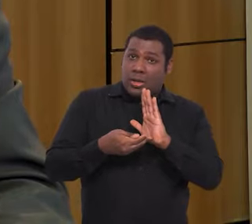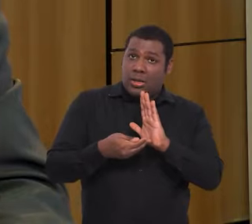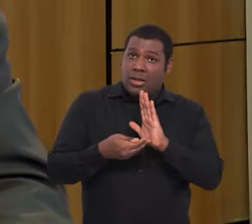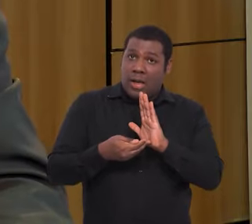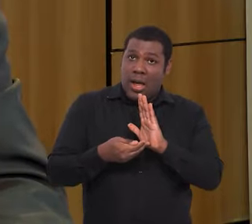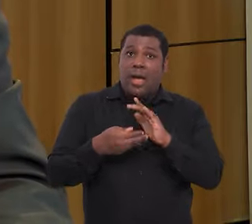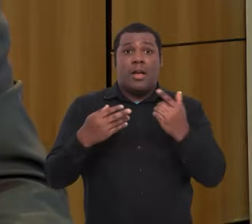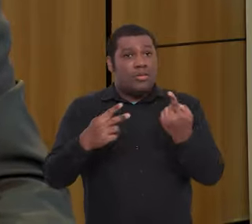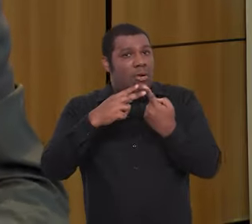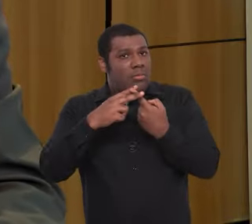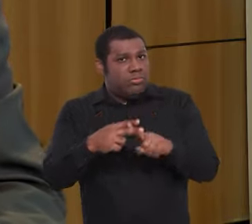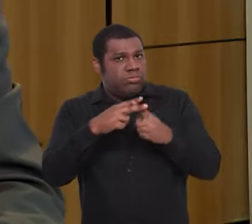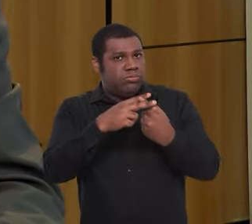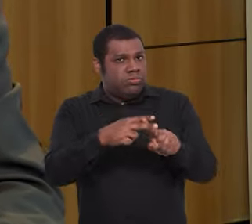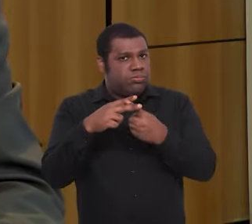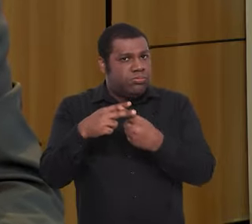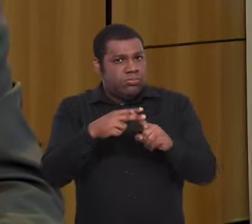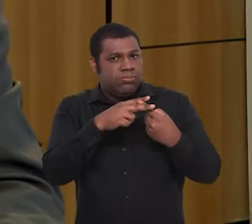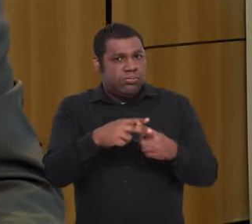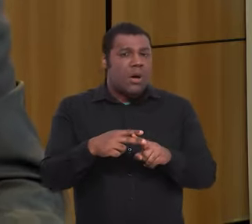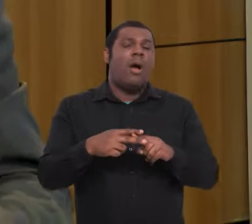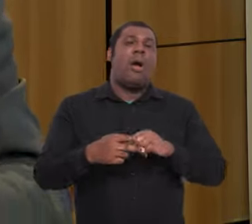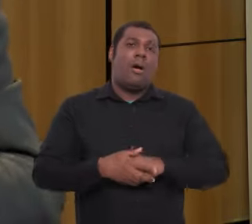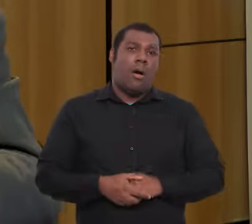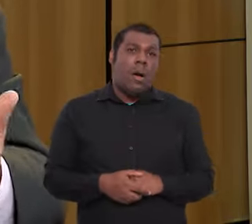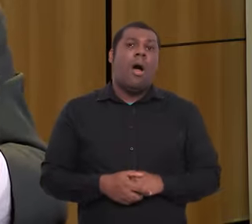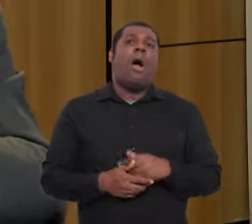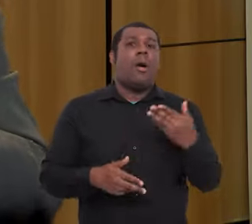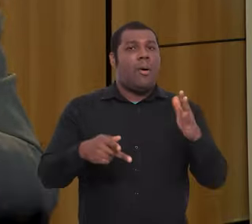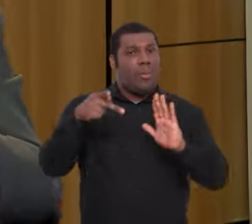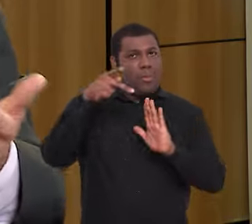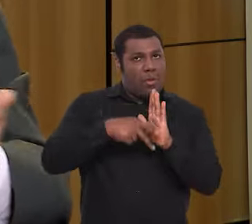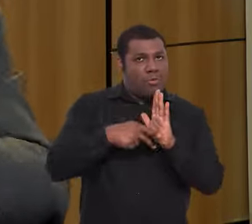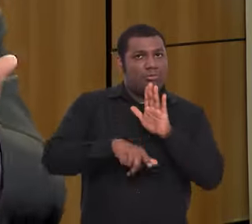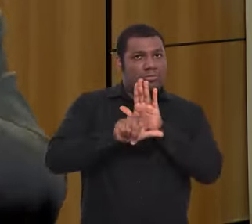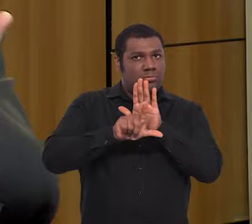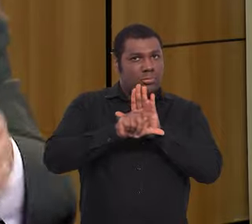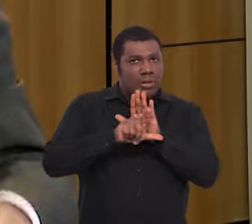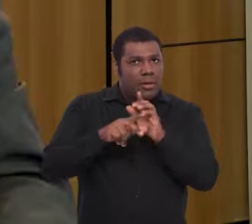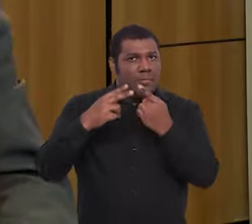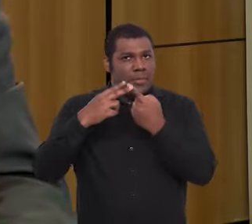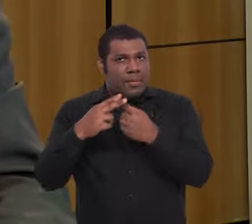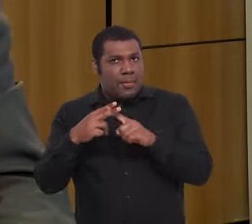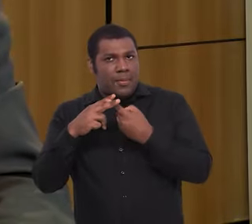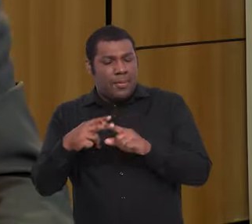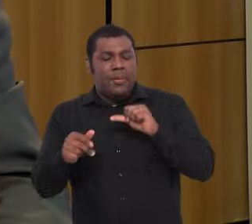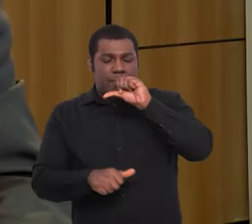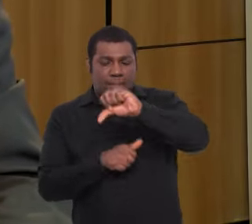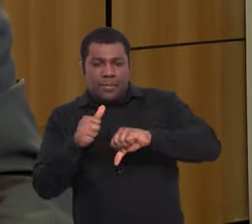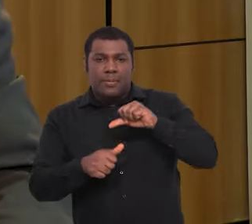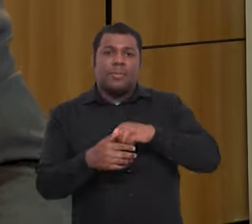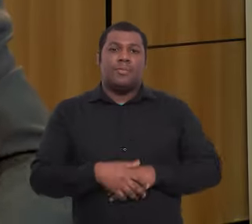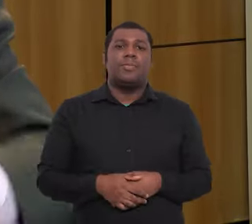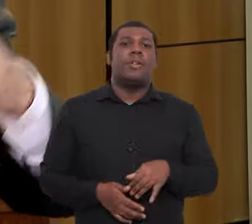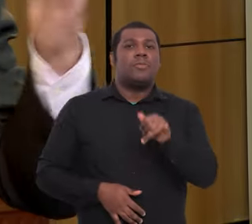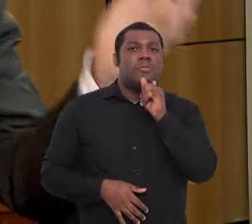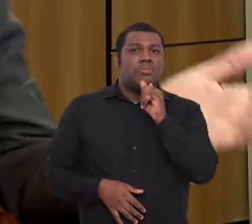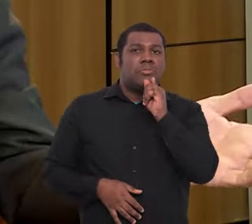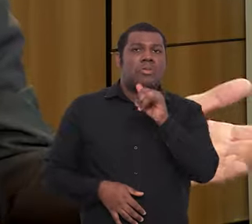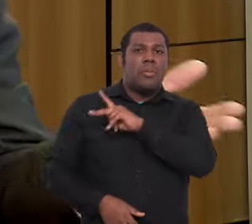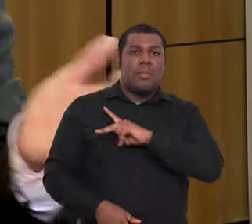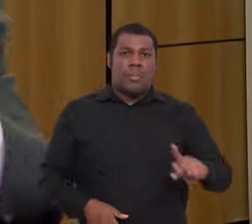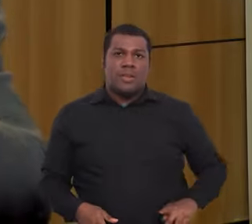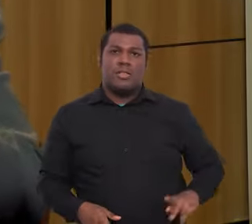conteúdo do projeto Mas saiba jamais Imagine Imagine só o presidente Lula a sua vida